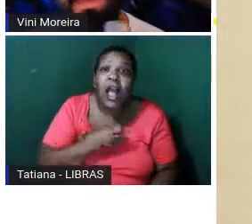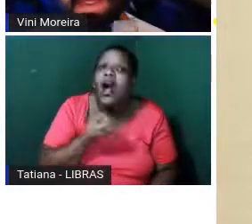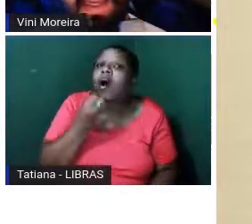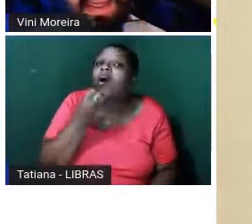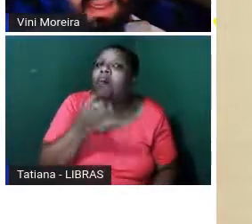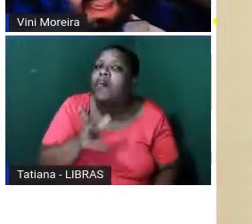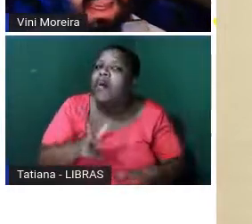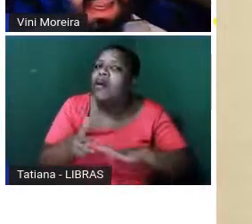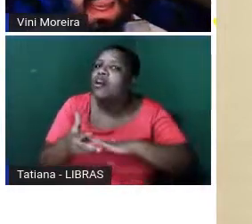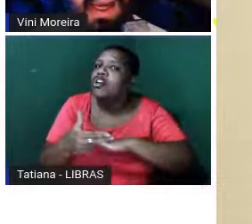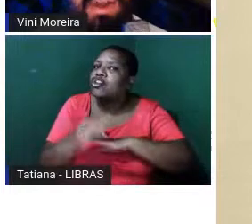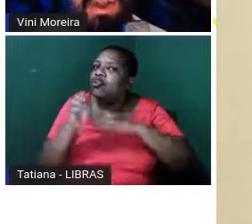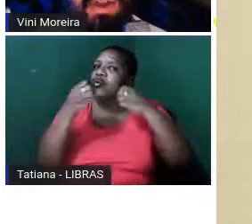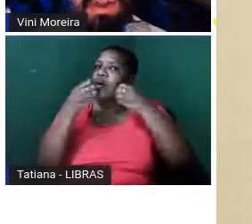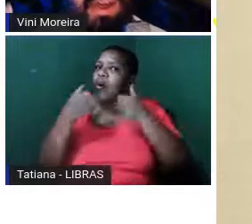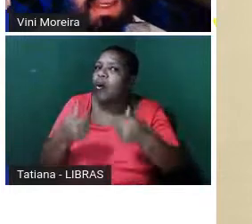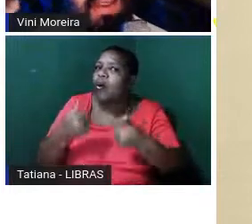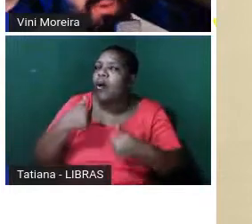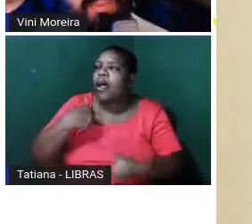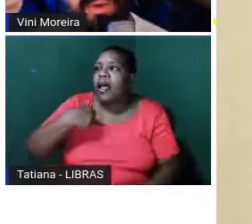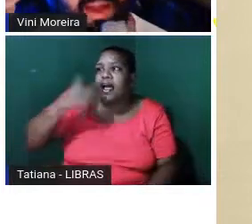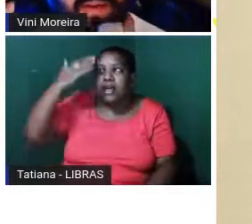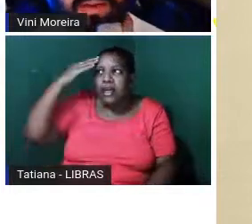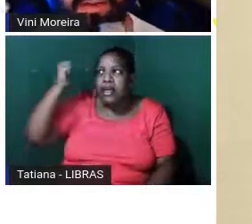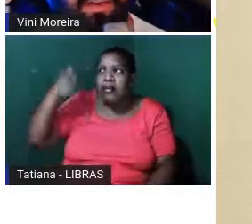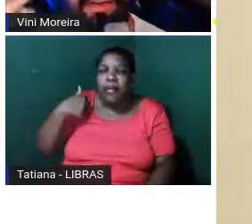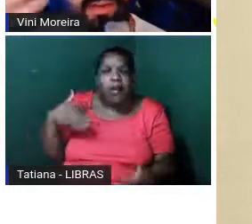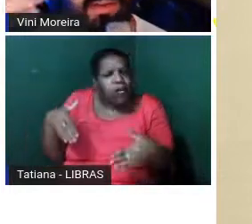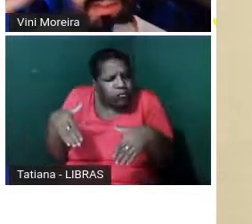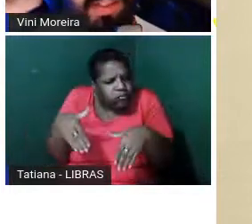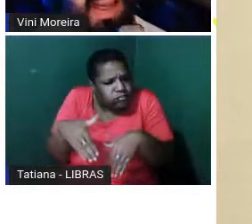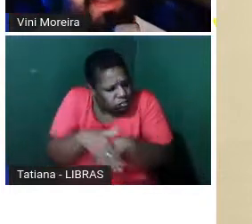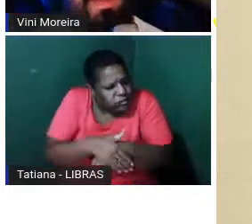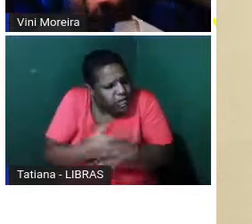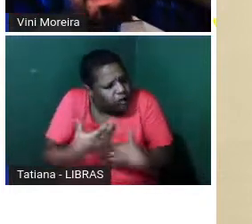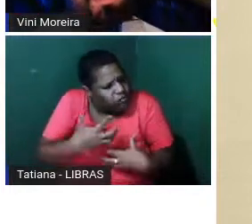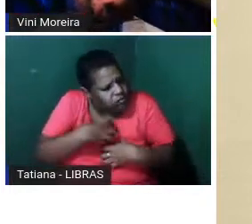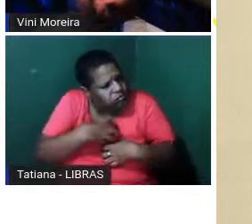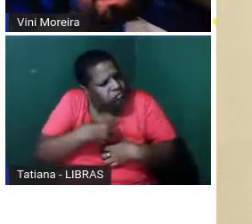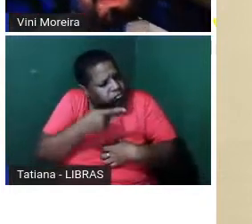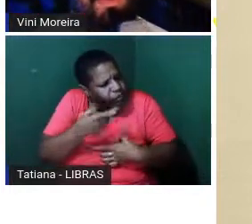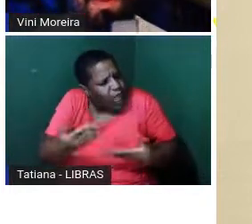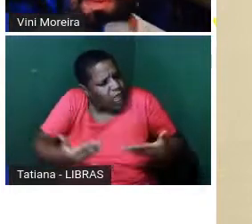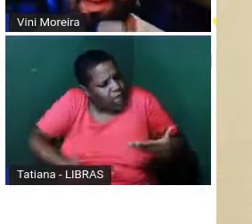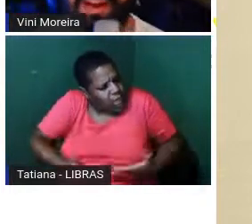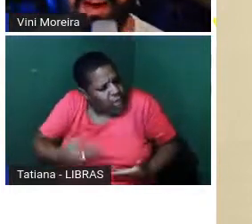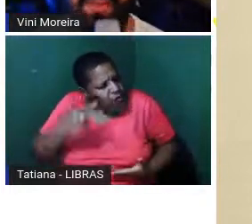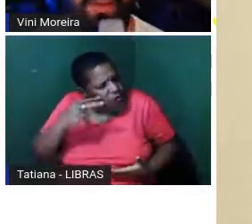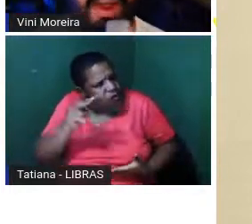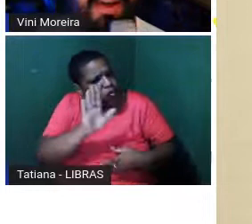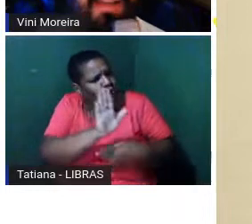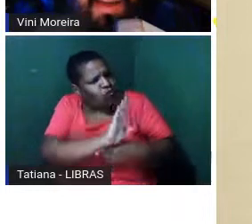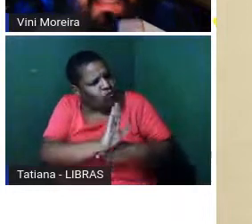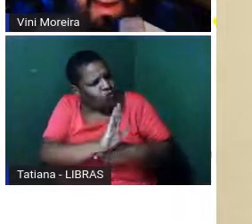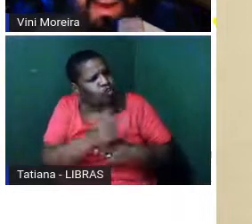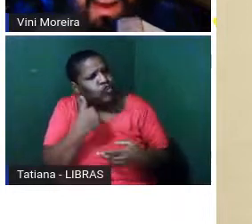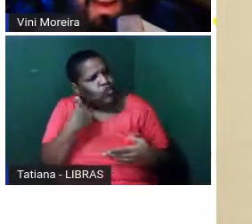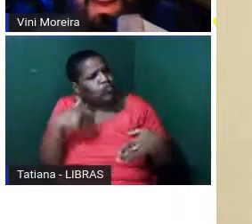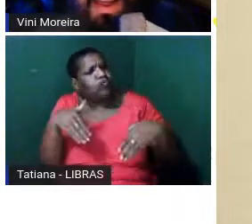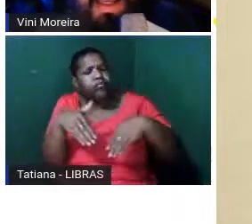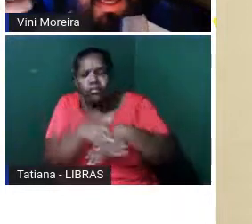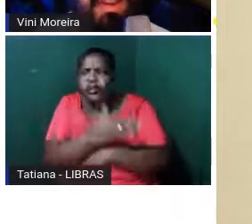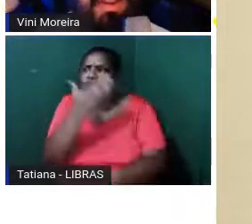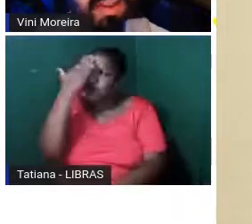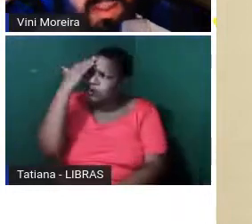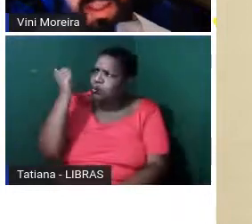tem que ter é saber que a gente tem que ter a humildade de estar a serviço do vídeo A gente tem que ter a humildade de